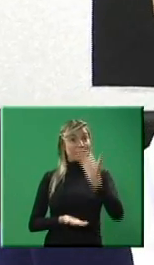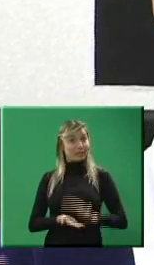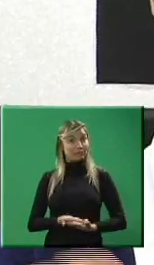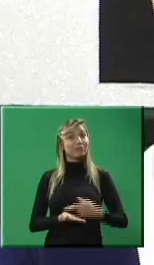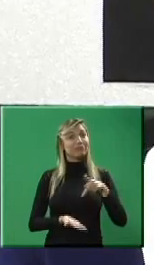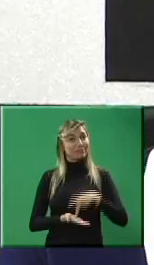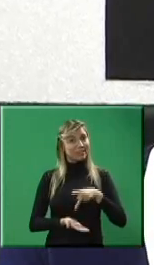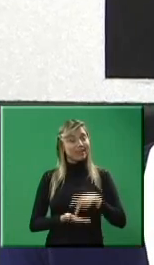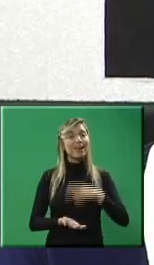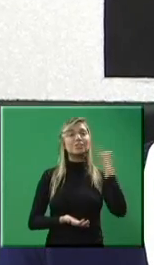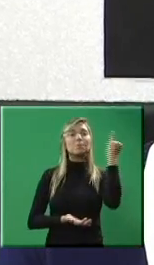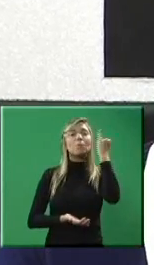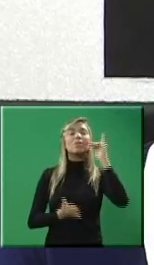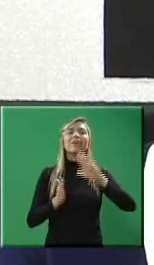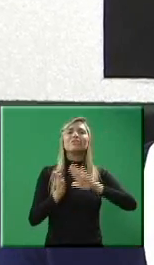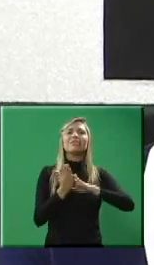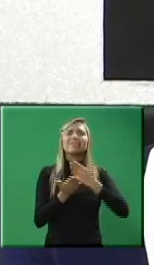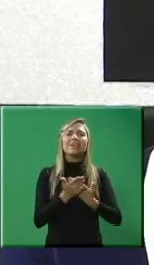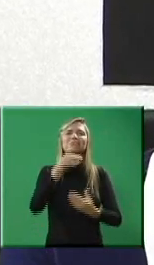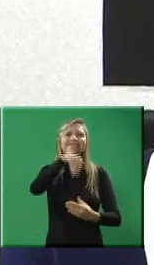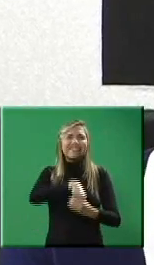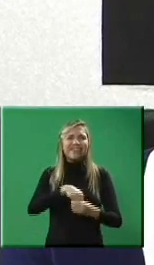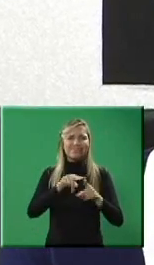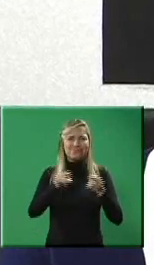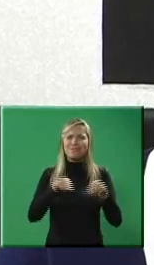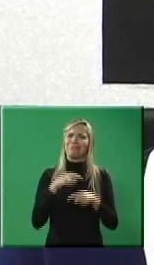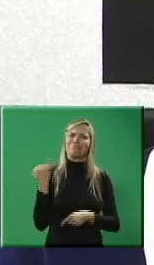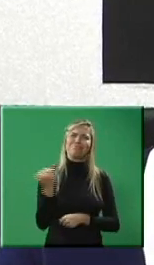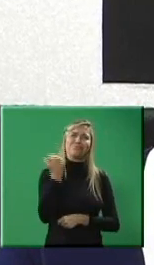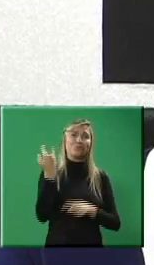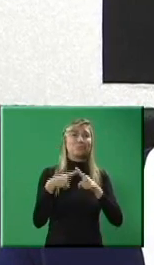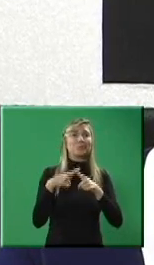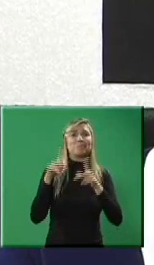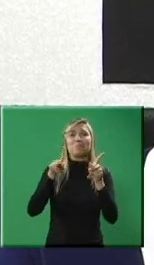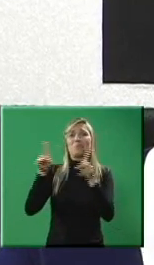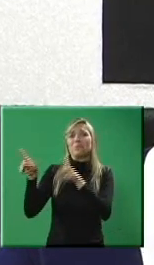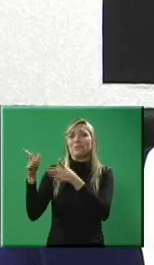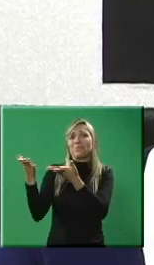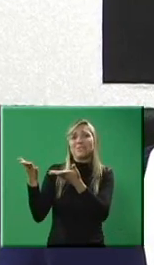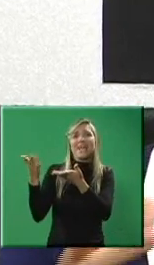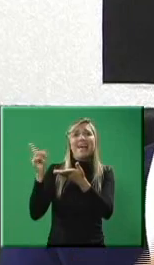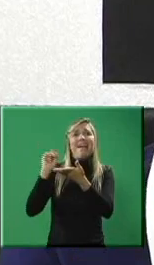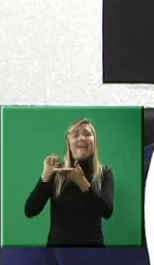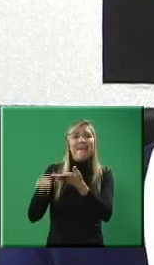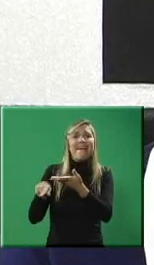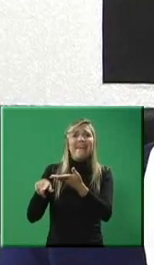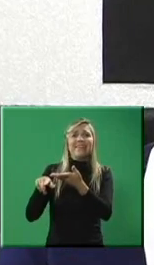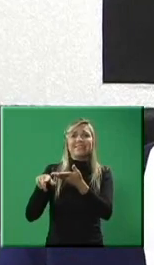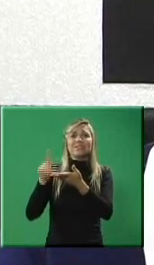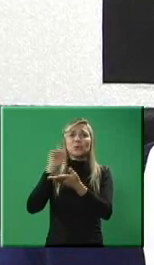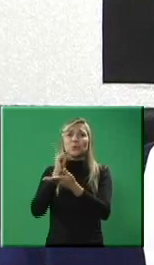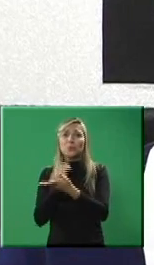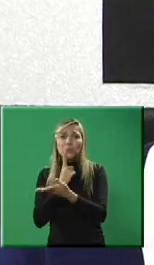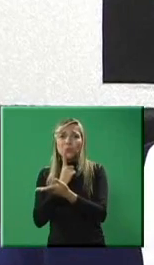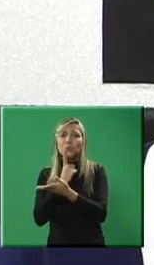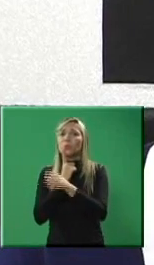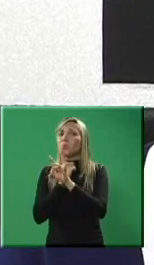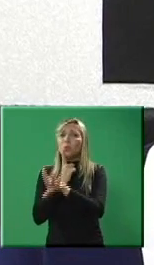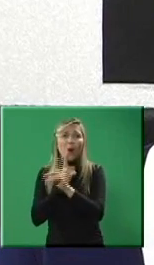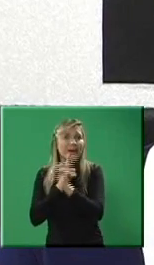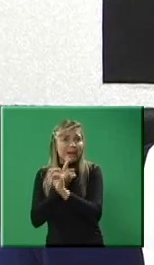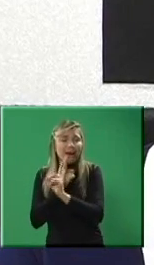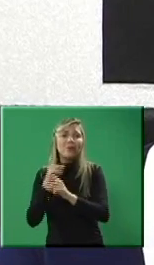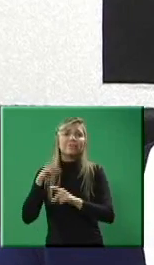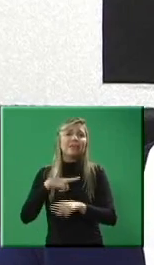essa necessidade do intérprete ela é importante também, porque o professor, ele lida não só com essa diferença dentro de sala de aula. A gente tem